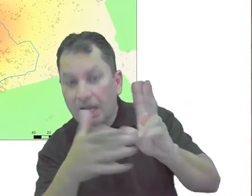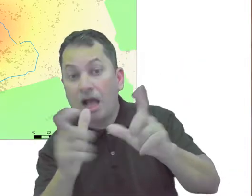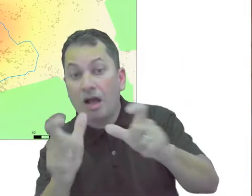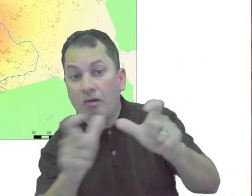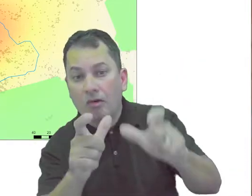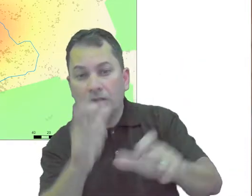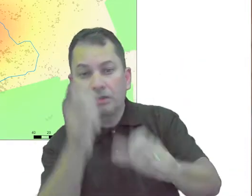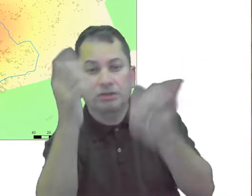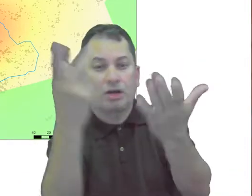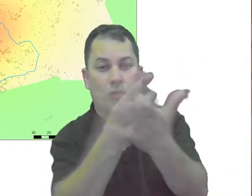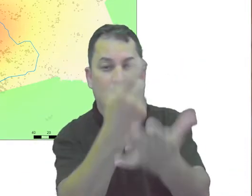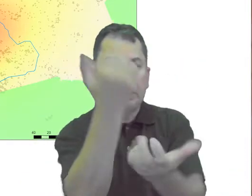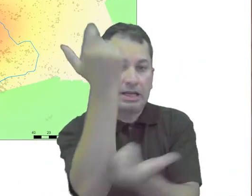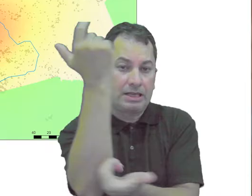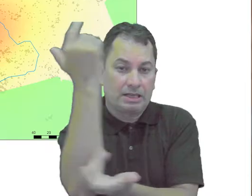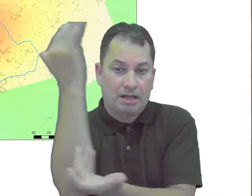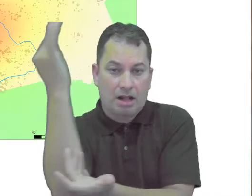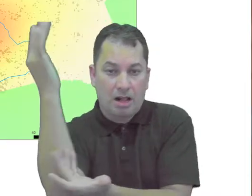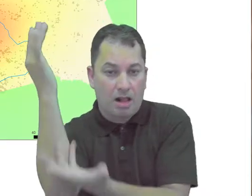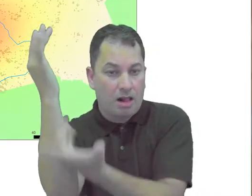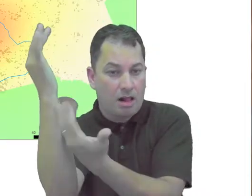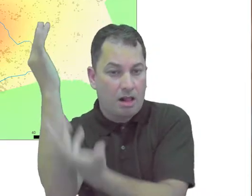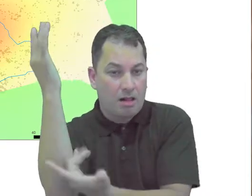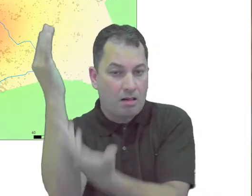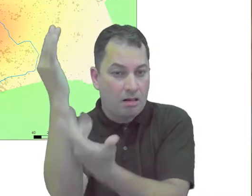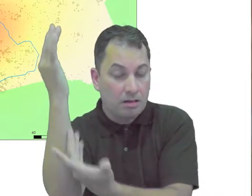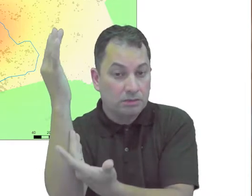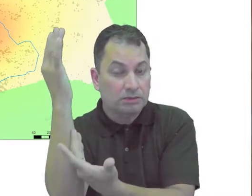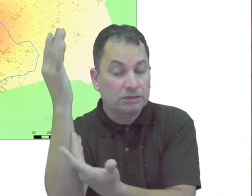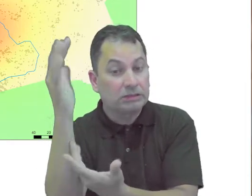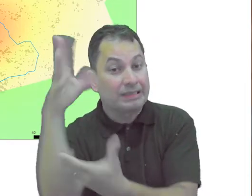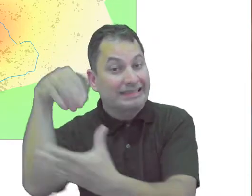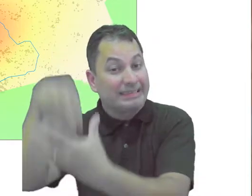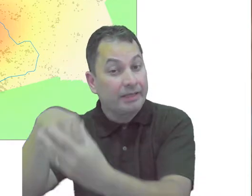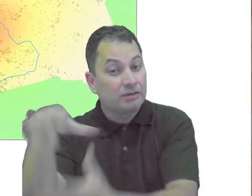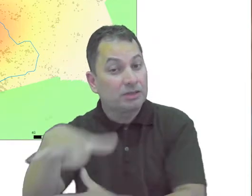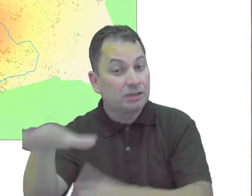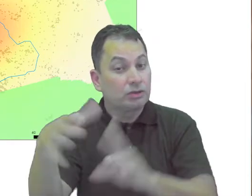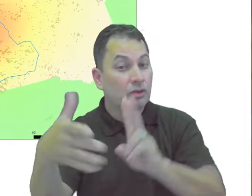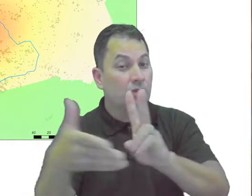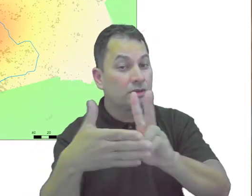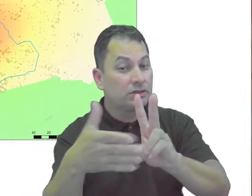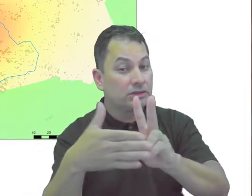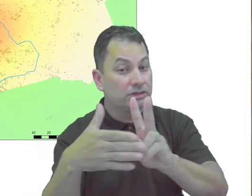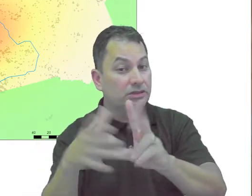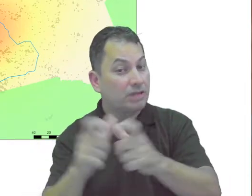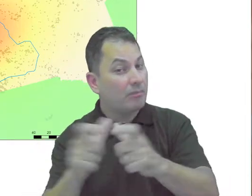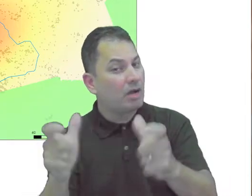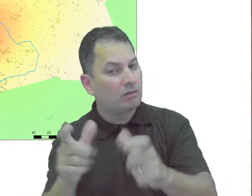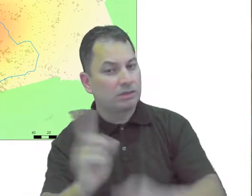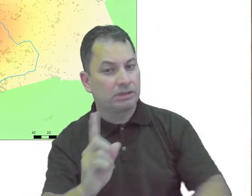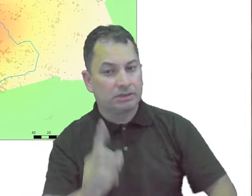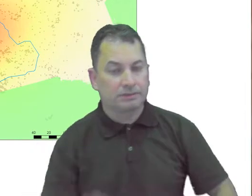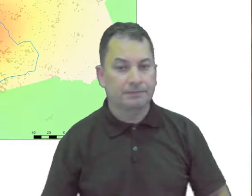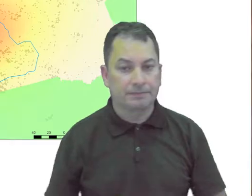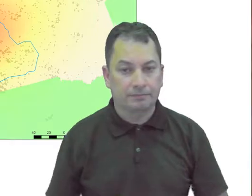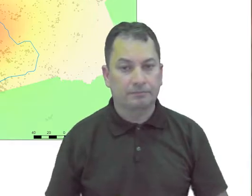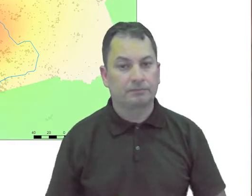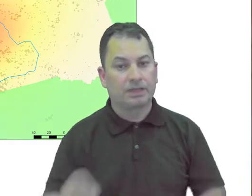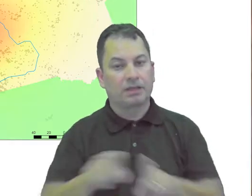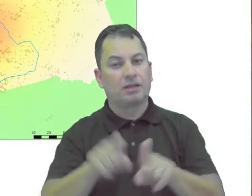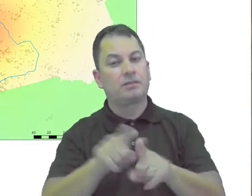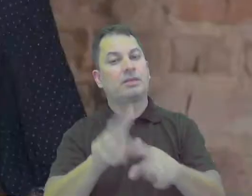tendo queimada. A gente percebe que não são dentro dos territórios indígenas, na sua grande parte, nem nas unidades